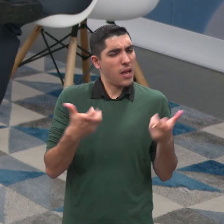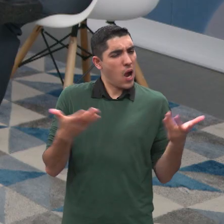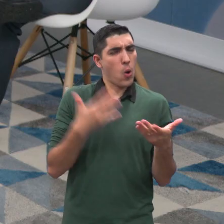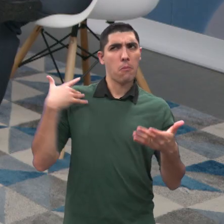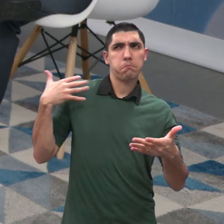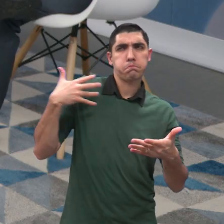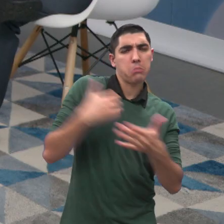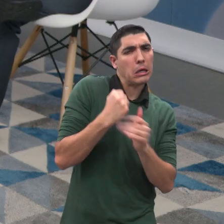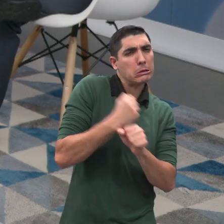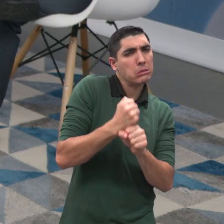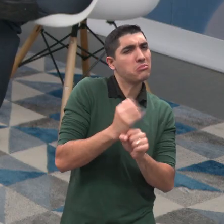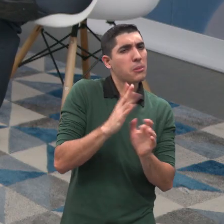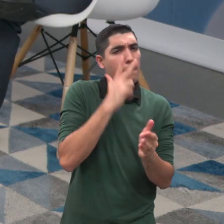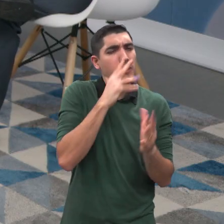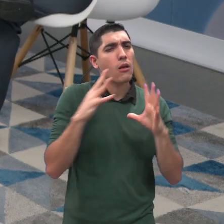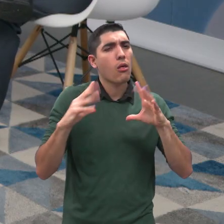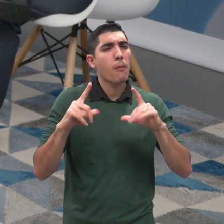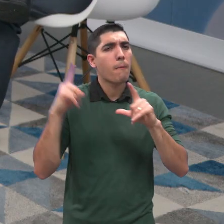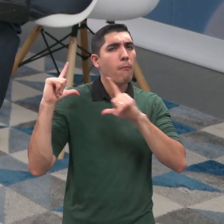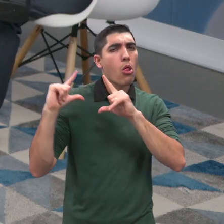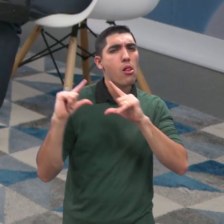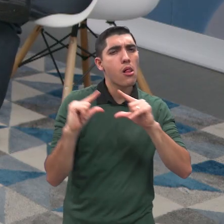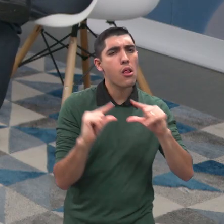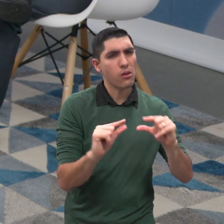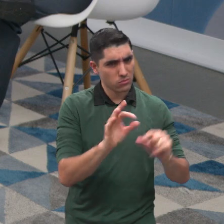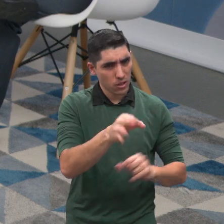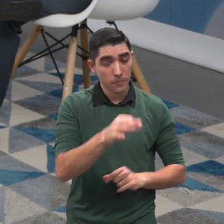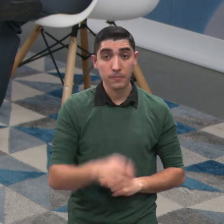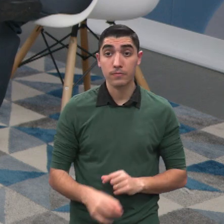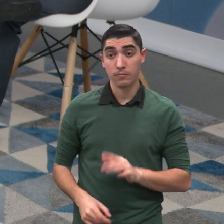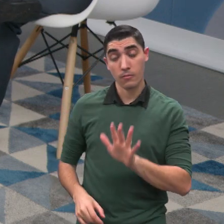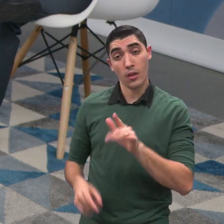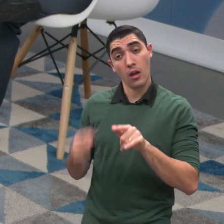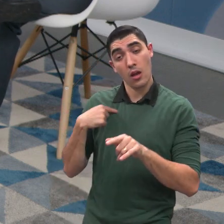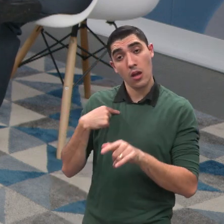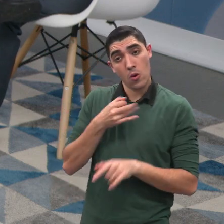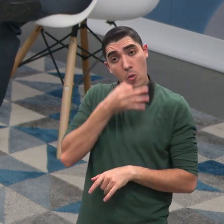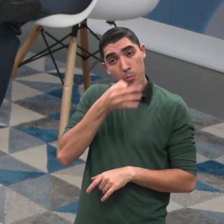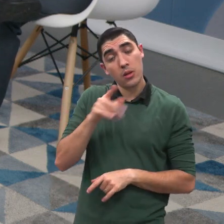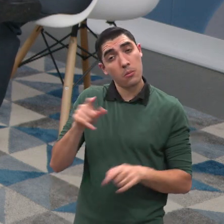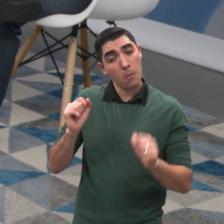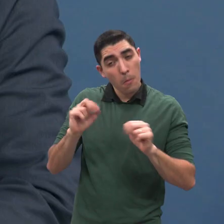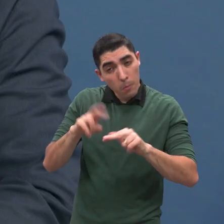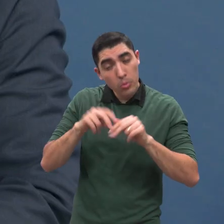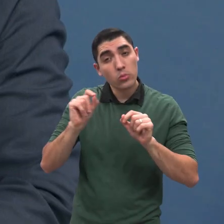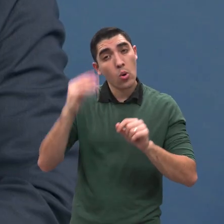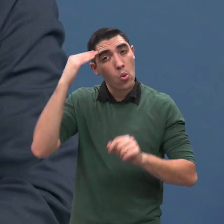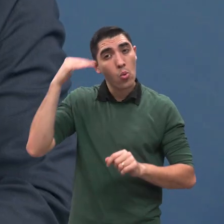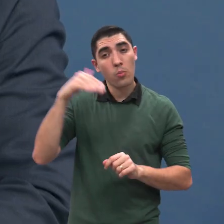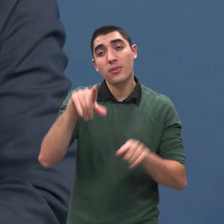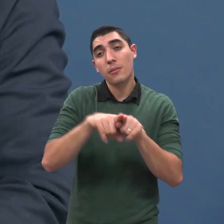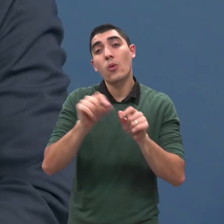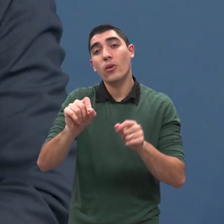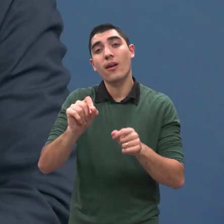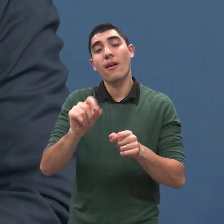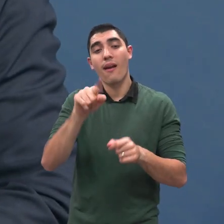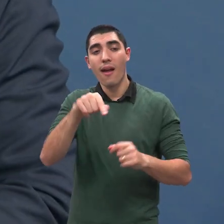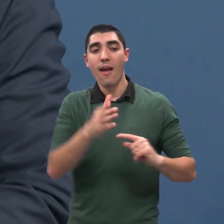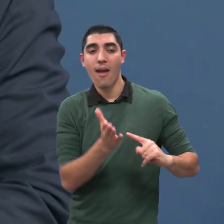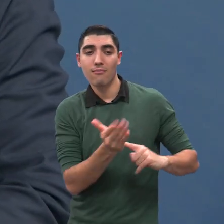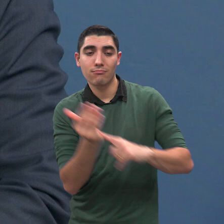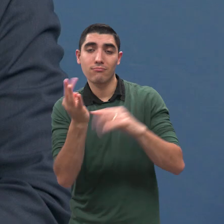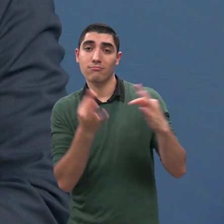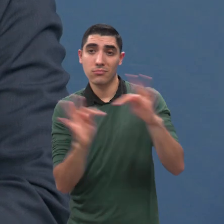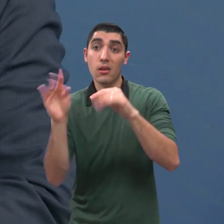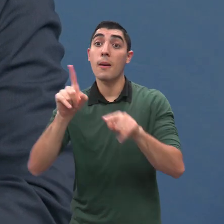Então, eu atribuo isso, na verdade, à evolução tecnológica, na verdade, ao aumento do número de veículos,